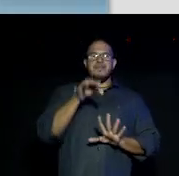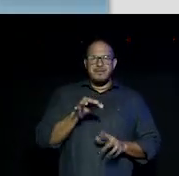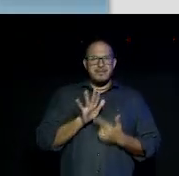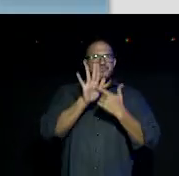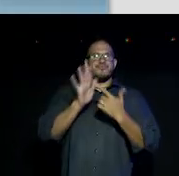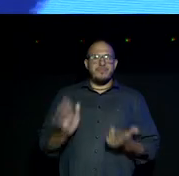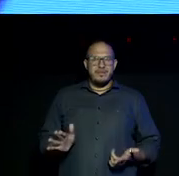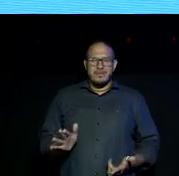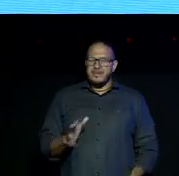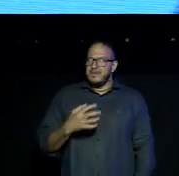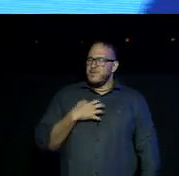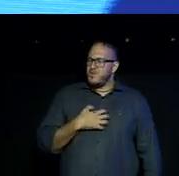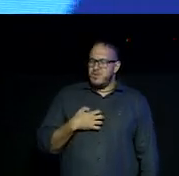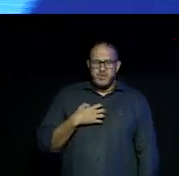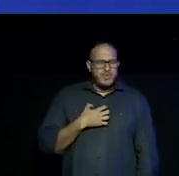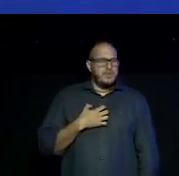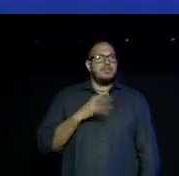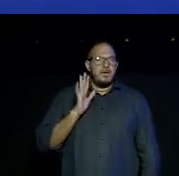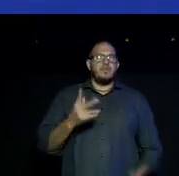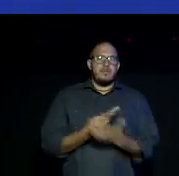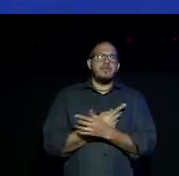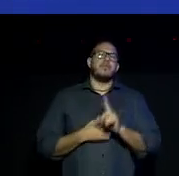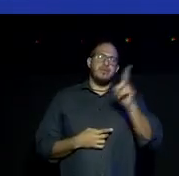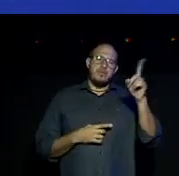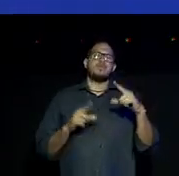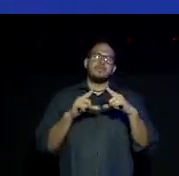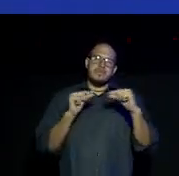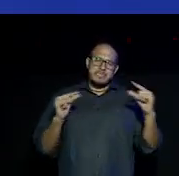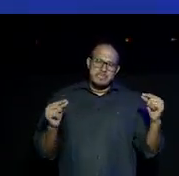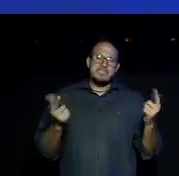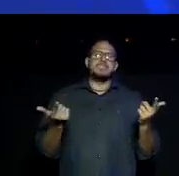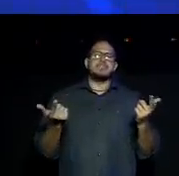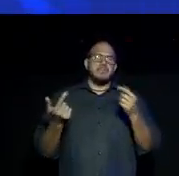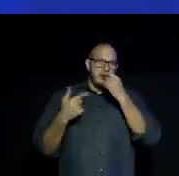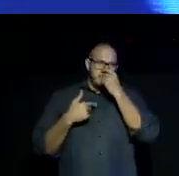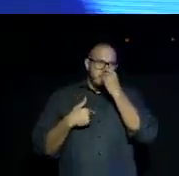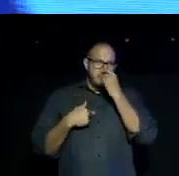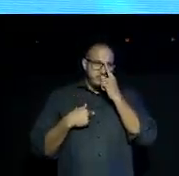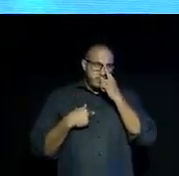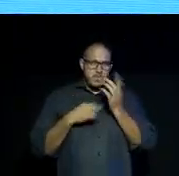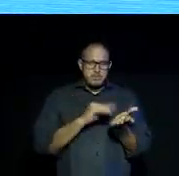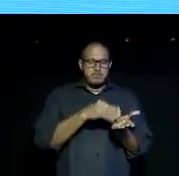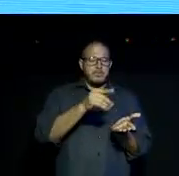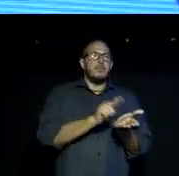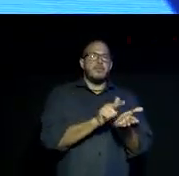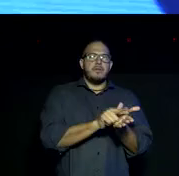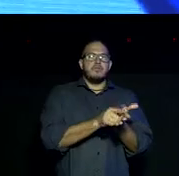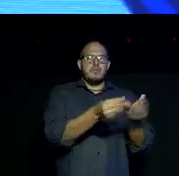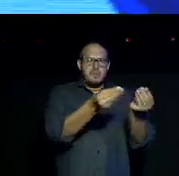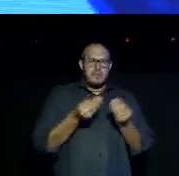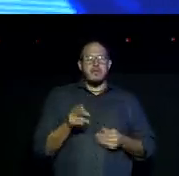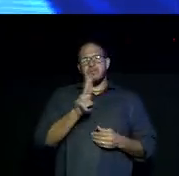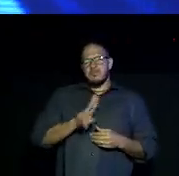Honestamente. Eu uma vez estava em Brasília, sou de Brasília, e me entregaram um folhetinho de uma